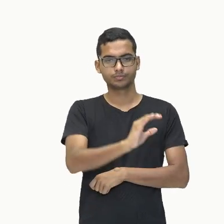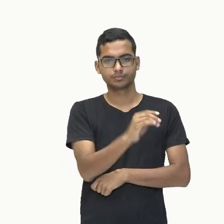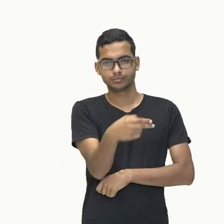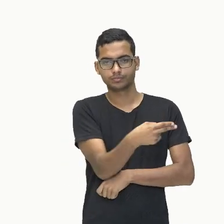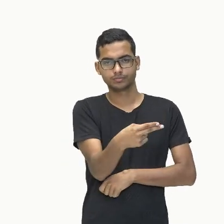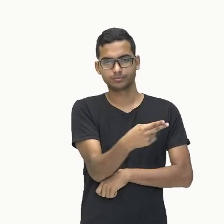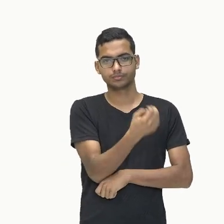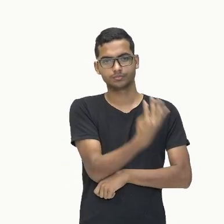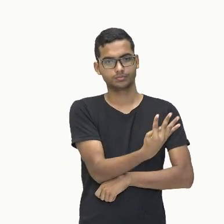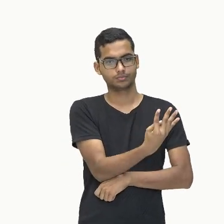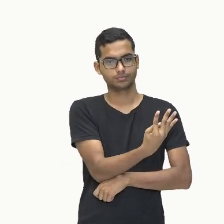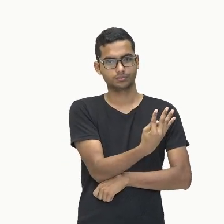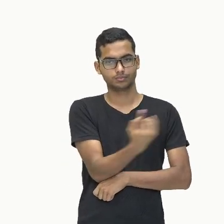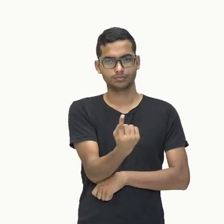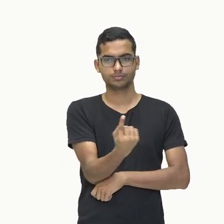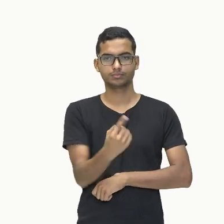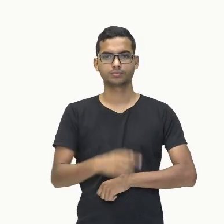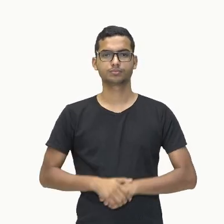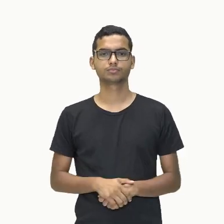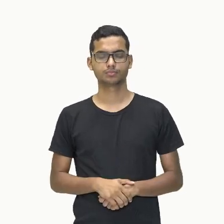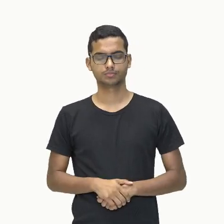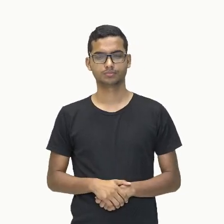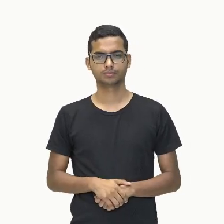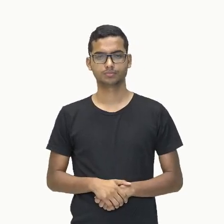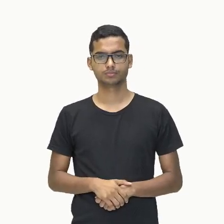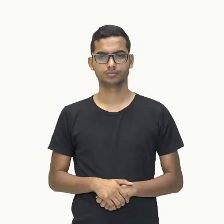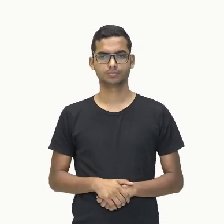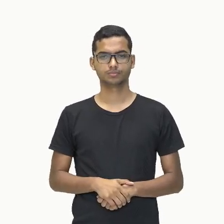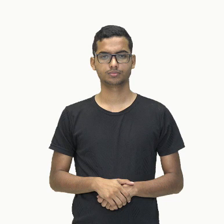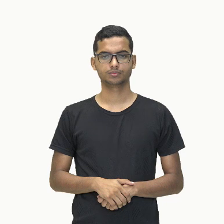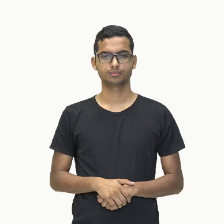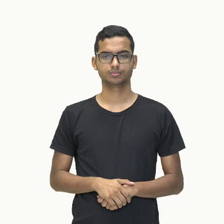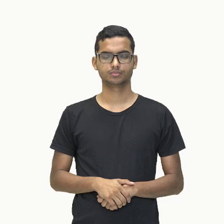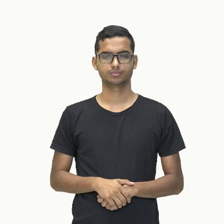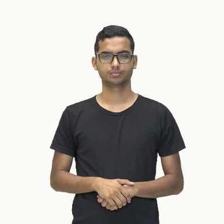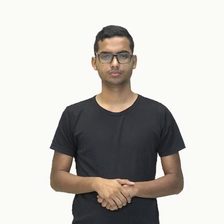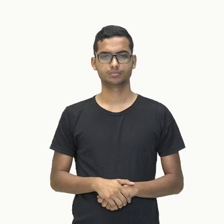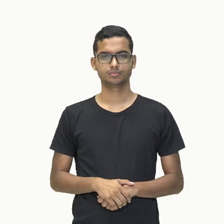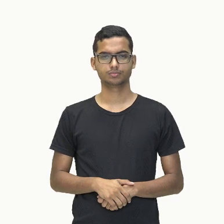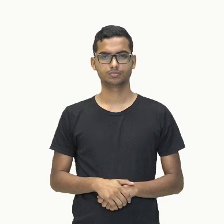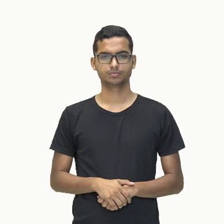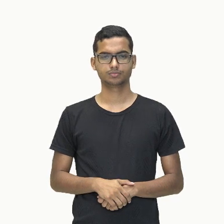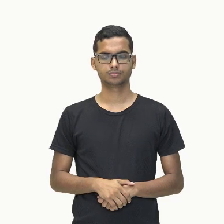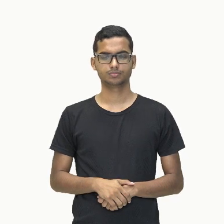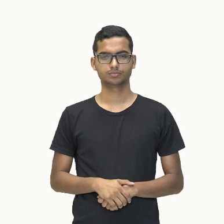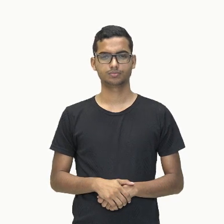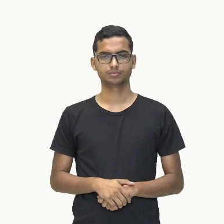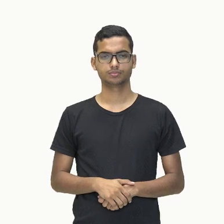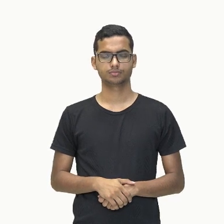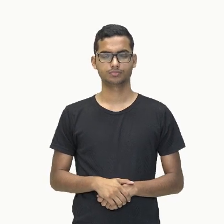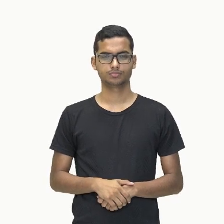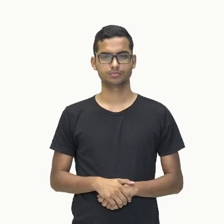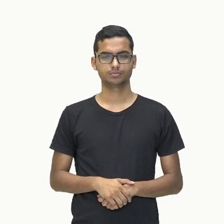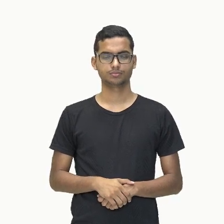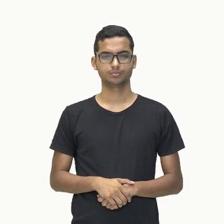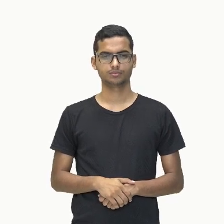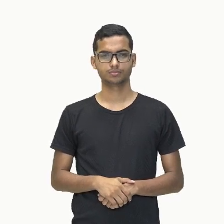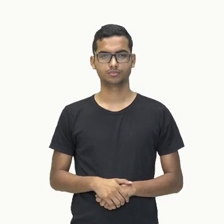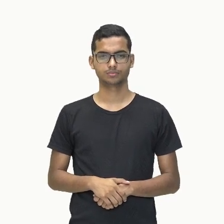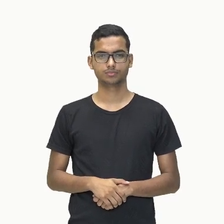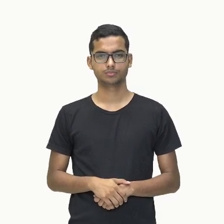ó, termo independente, vai ser positivo 41. Tá bom?